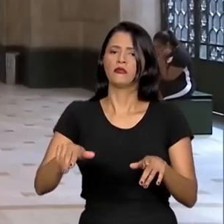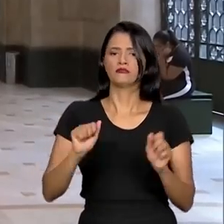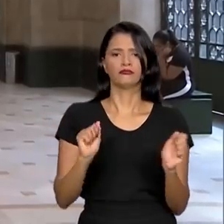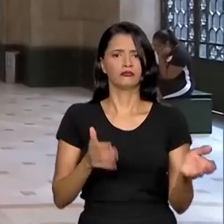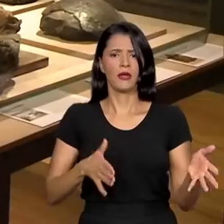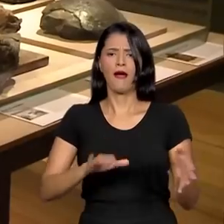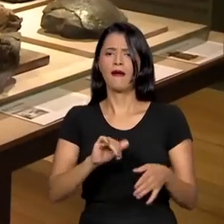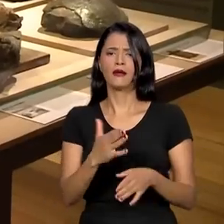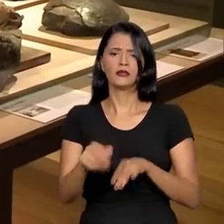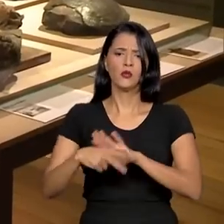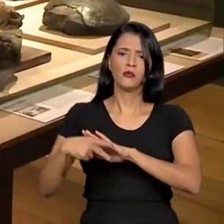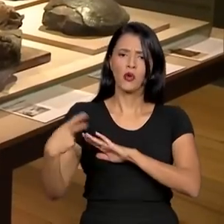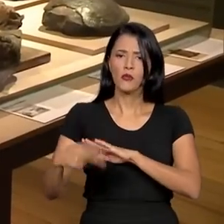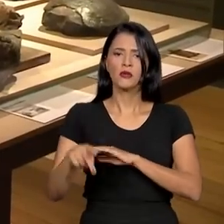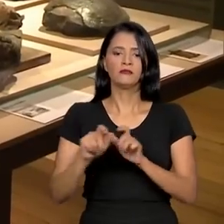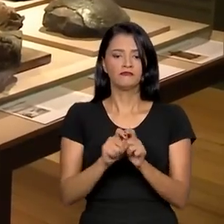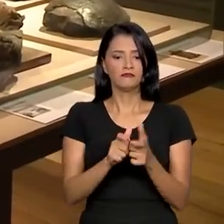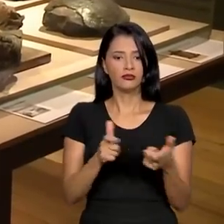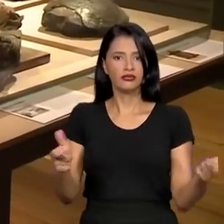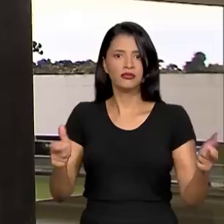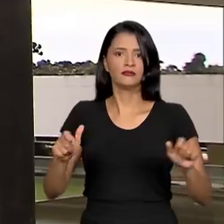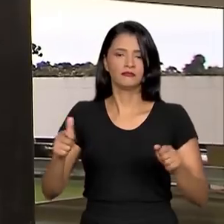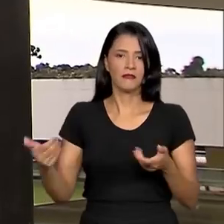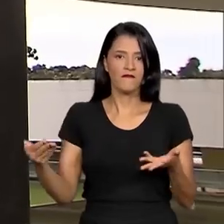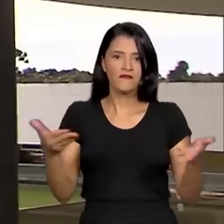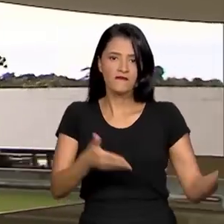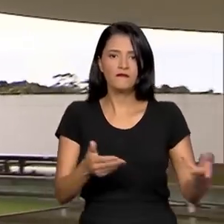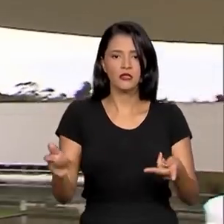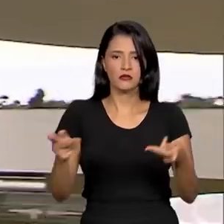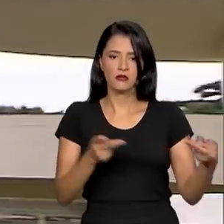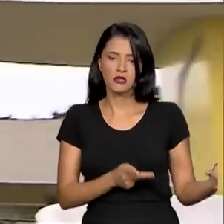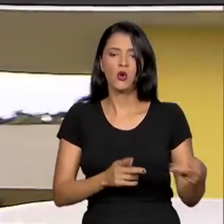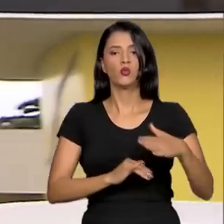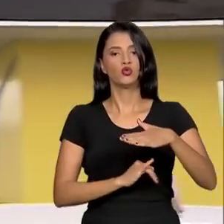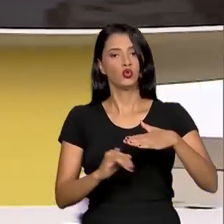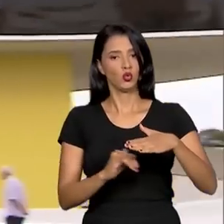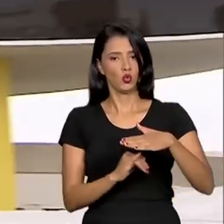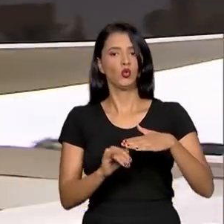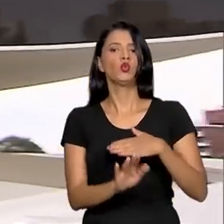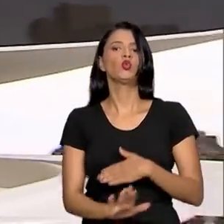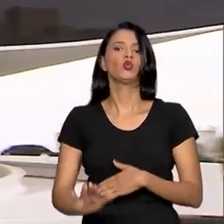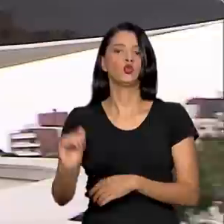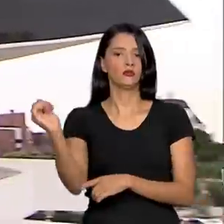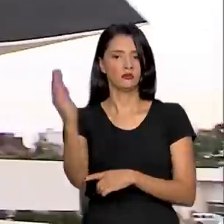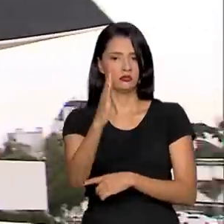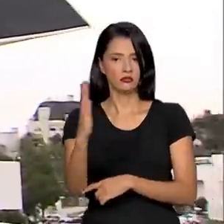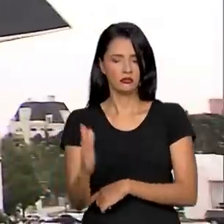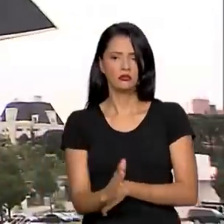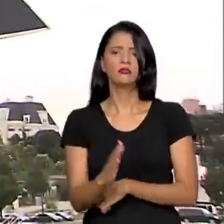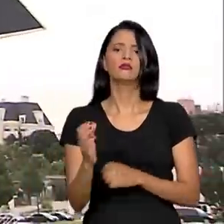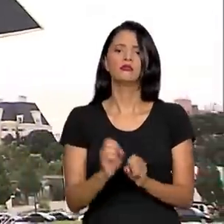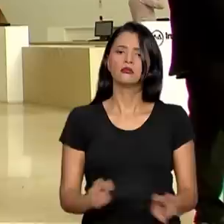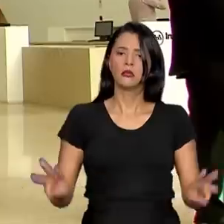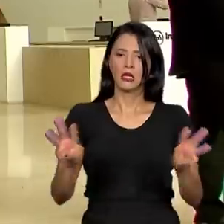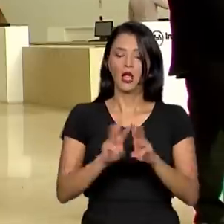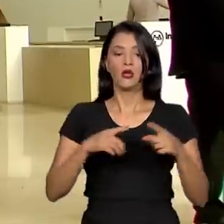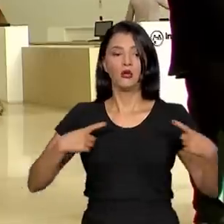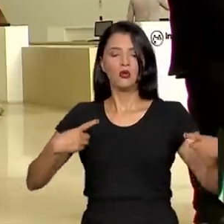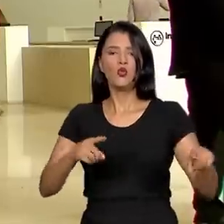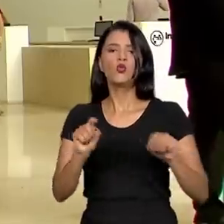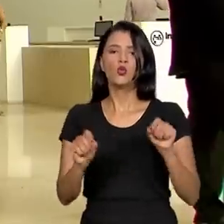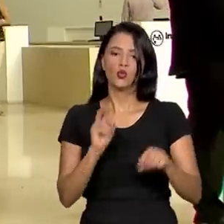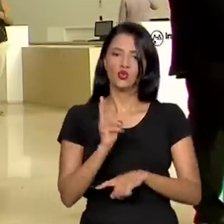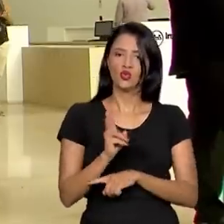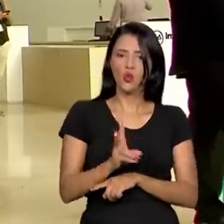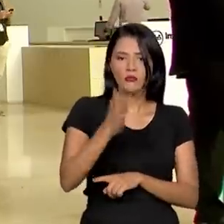promovam o aumento da visitação, o Instituto Brasileiro de Museus enfrenta o desafio de conservar as memórias